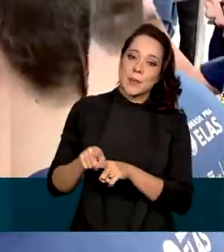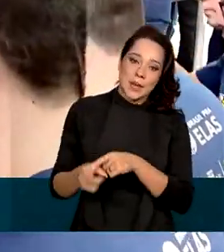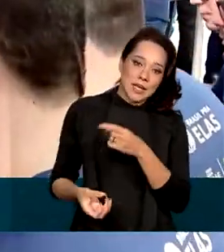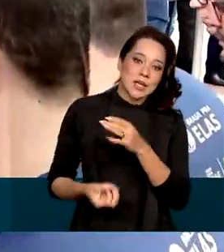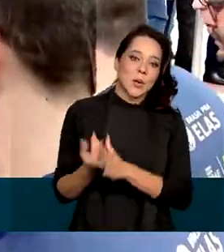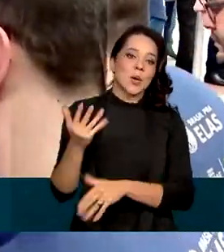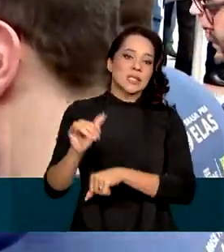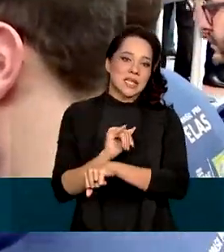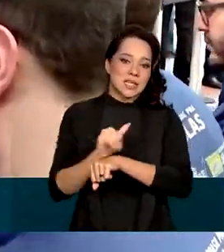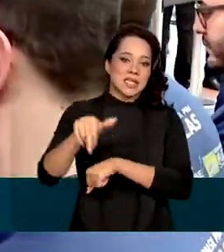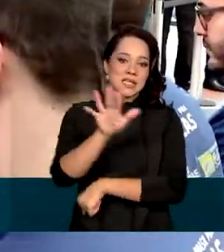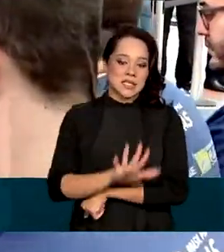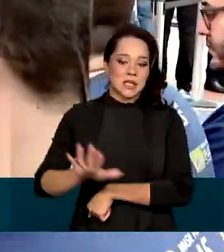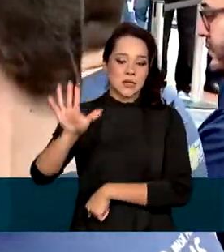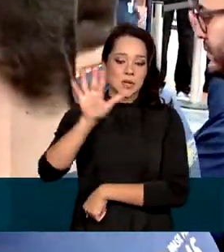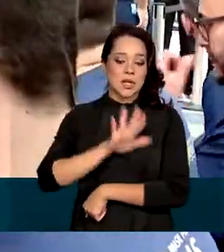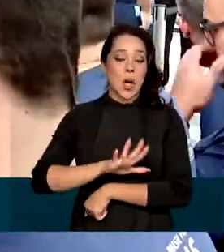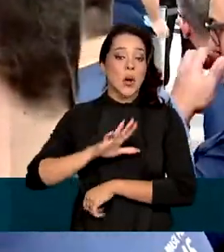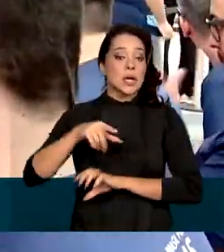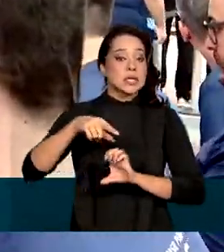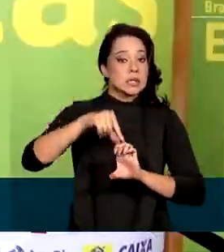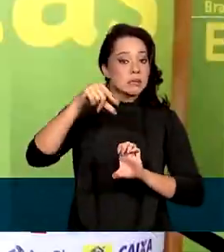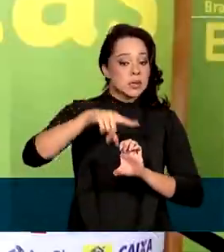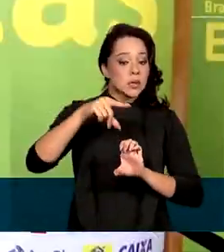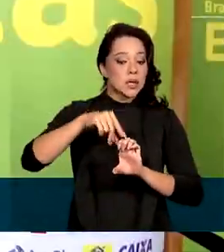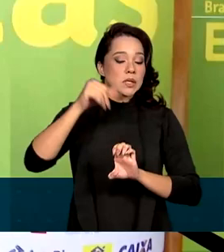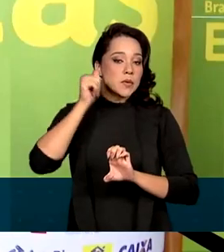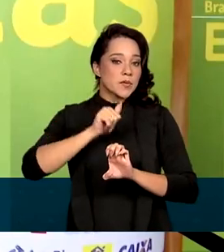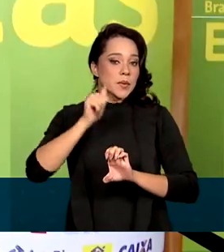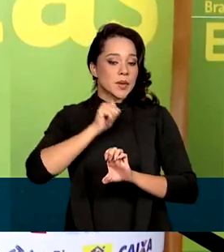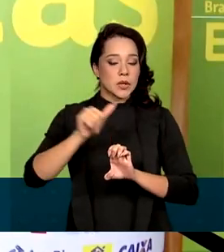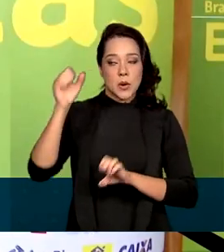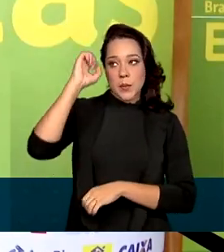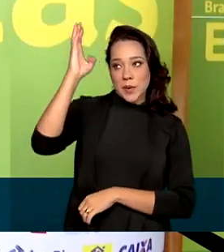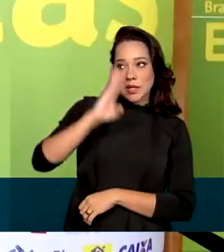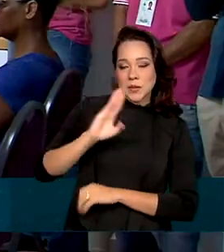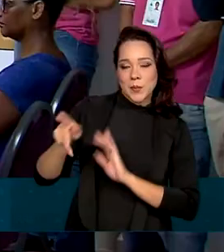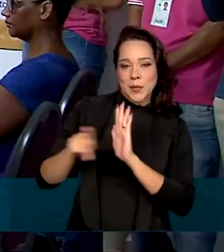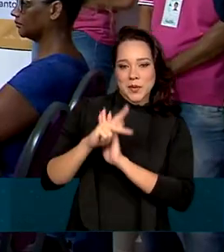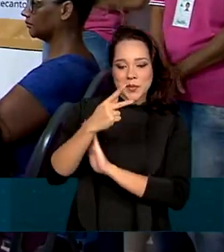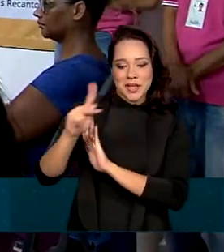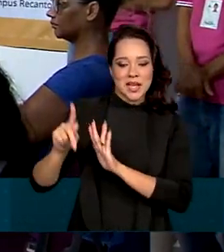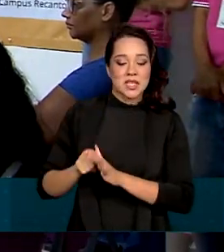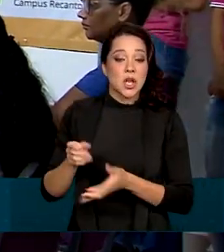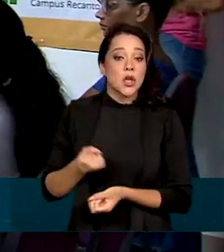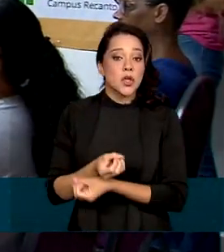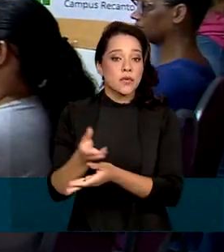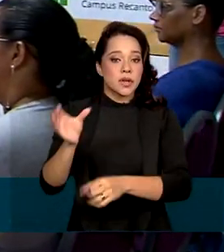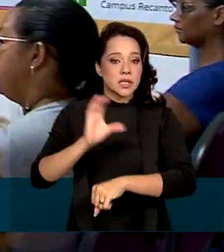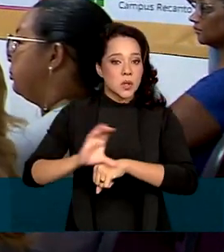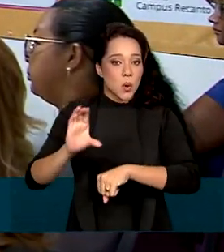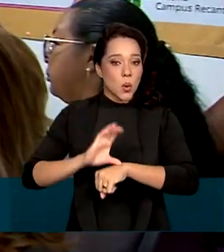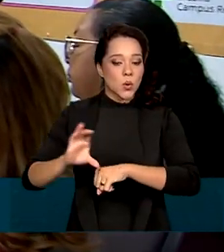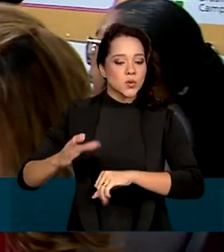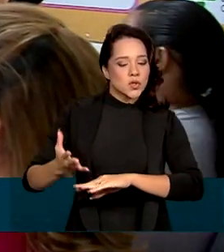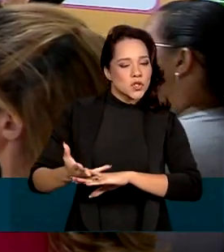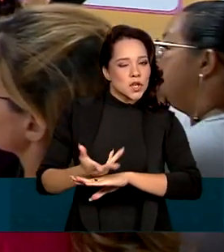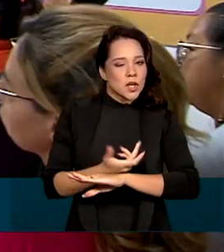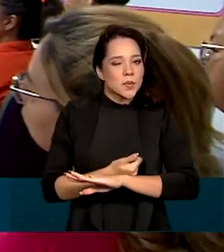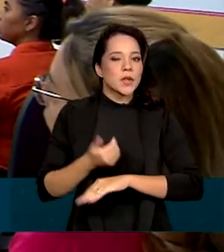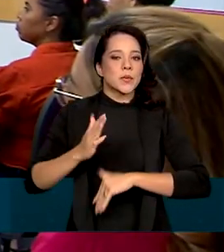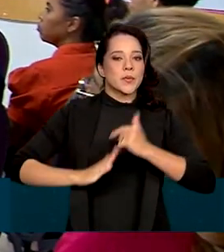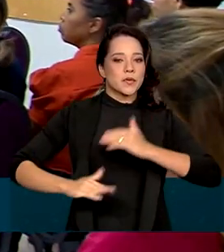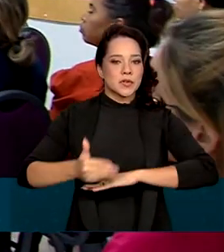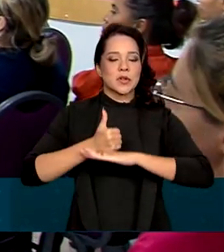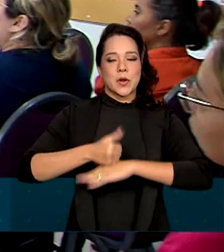a Estratégia Nacional de Empreendedorismo Feminino, Brasil para Elas, e ofereceu cursos de qualificação profissional